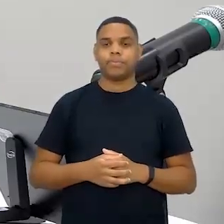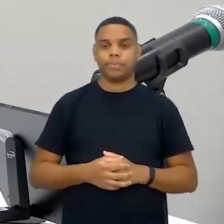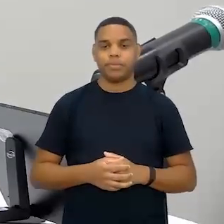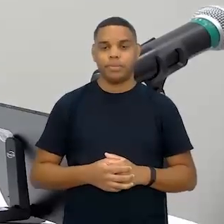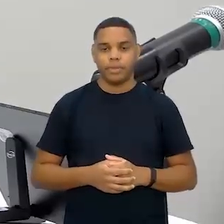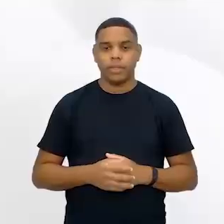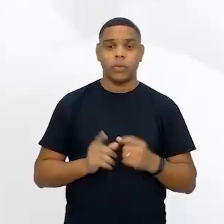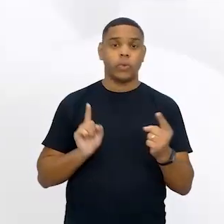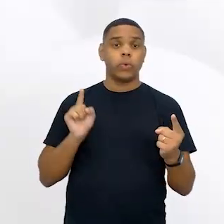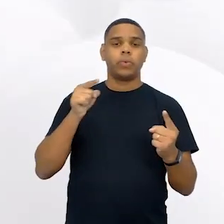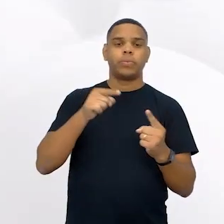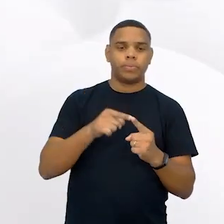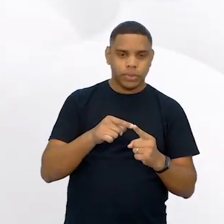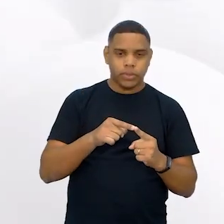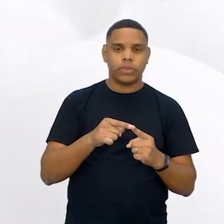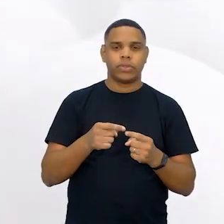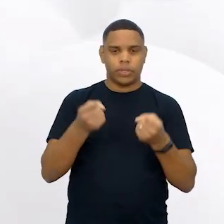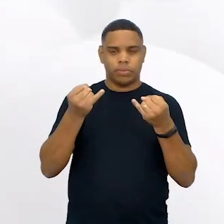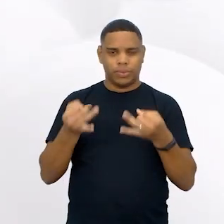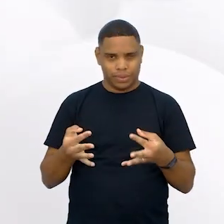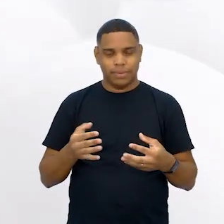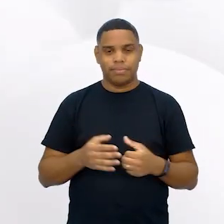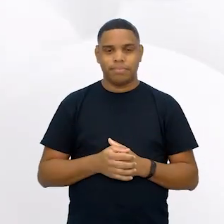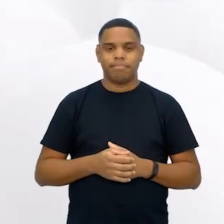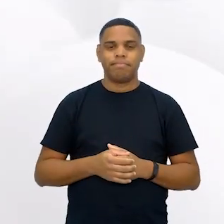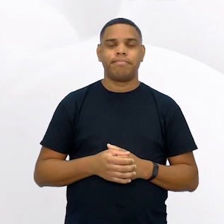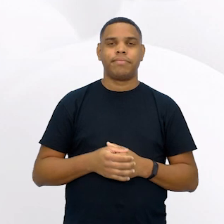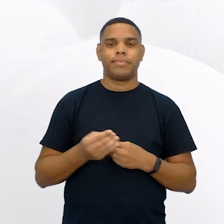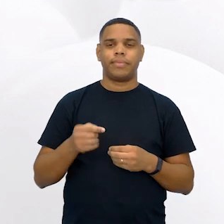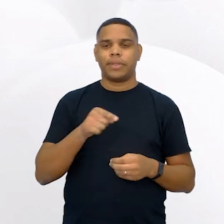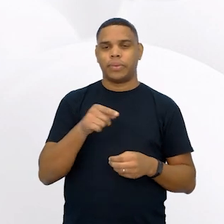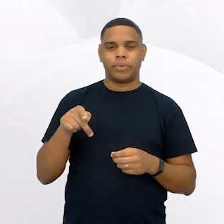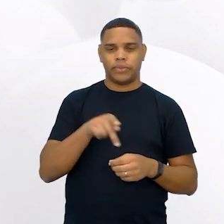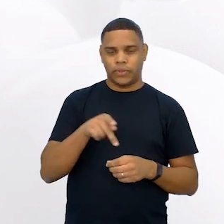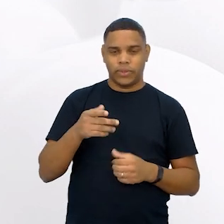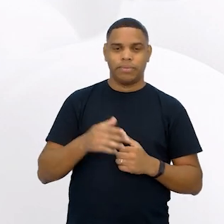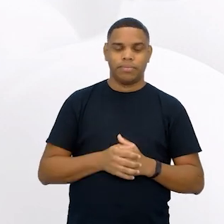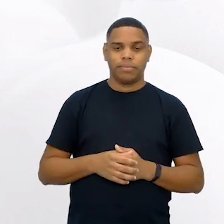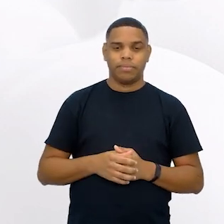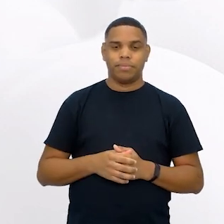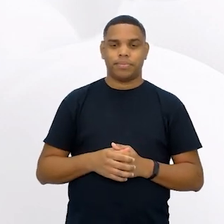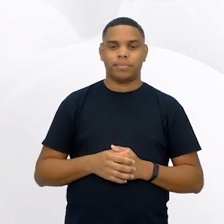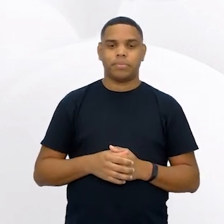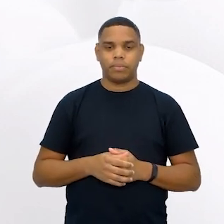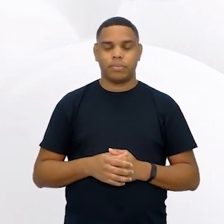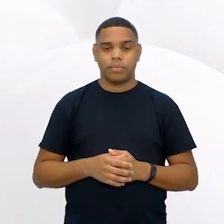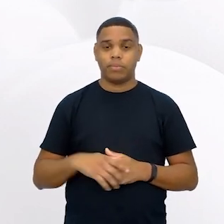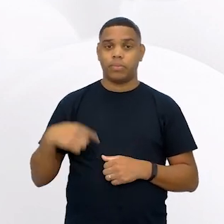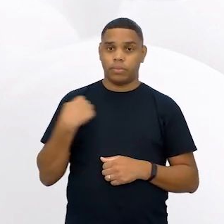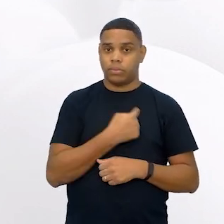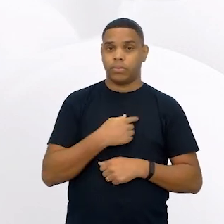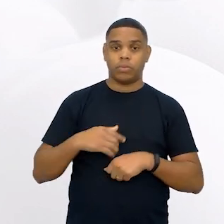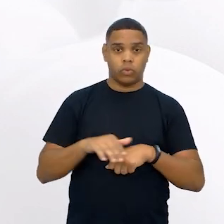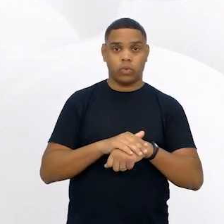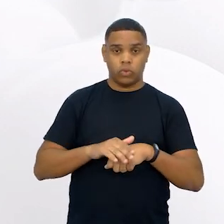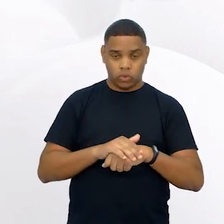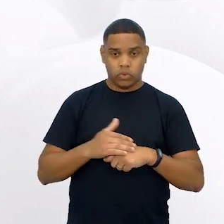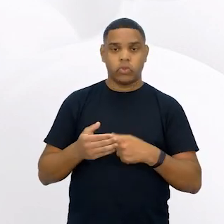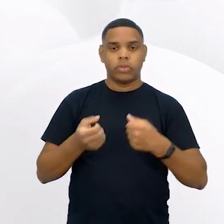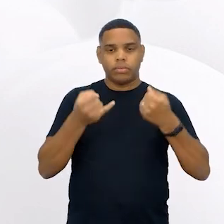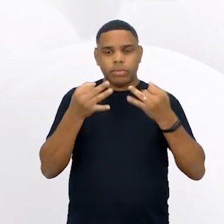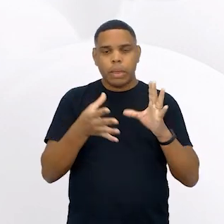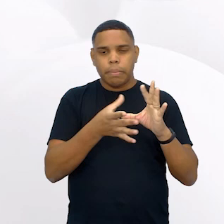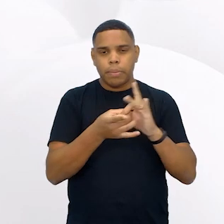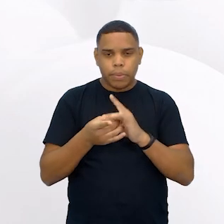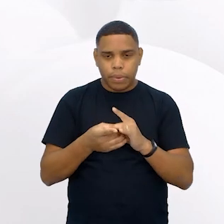O objetivo, então eu vou passar a voz para você, professora. A gente vai conversar aqui, né,